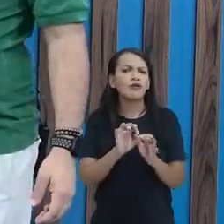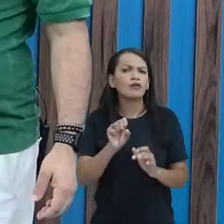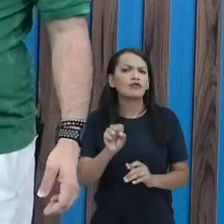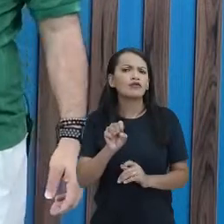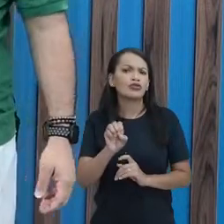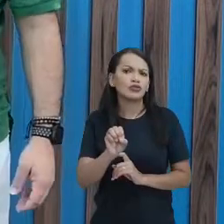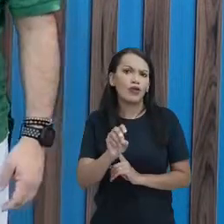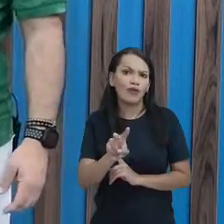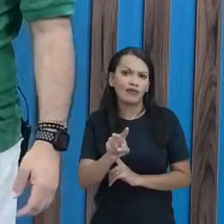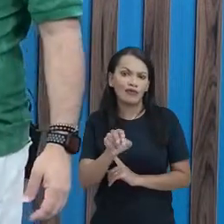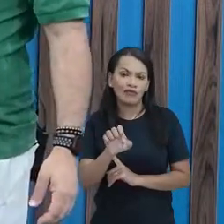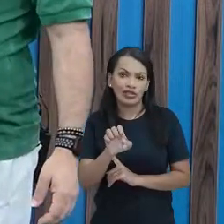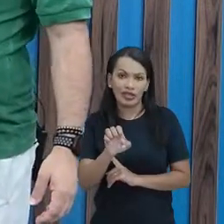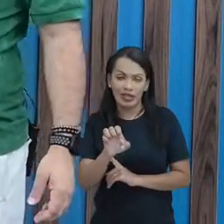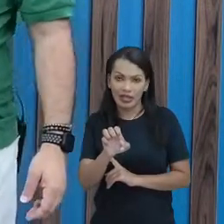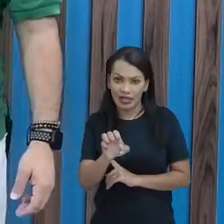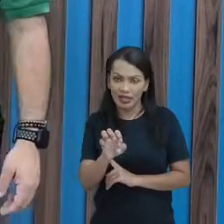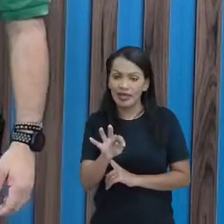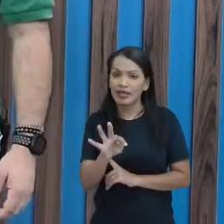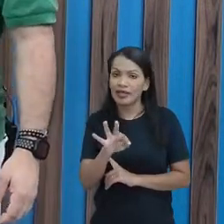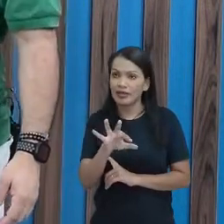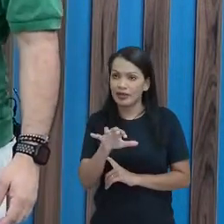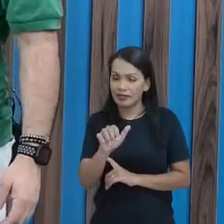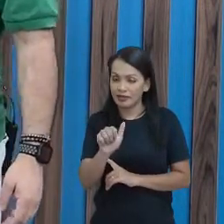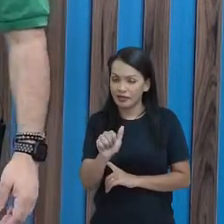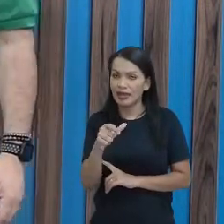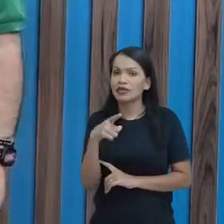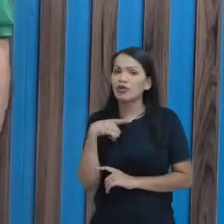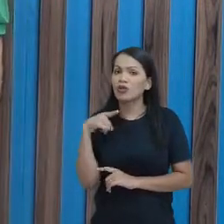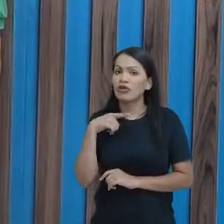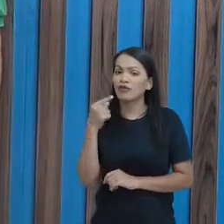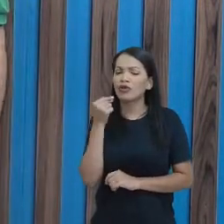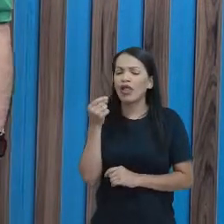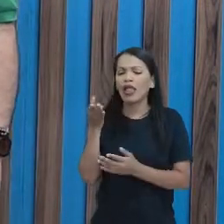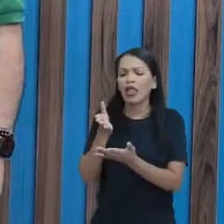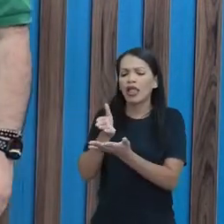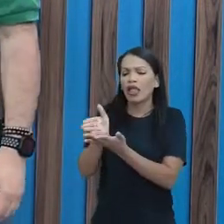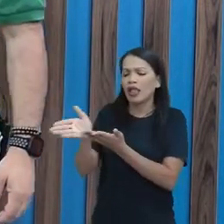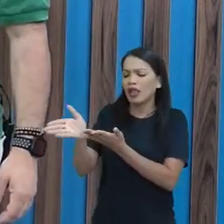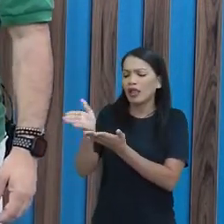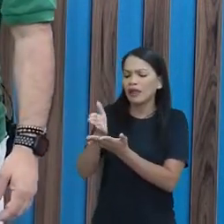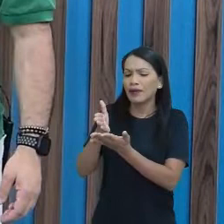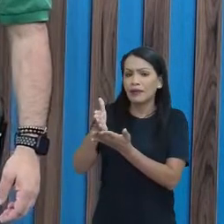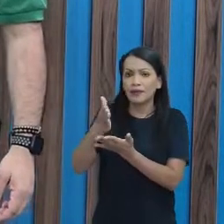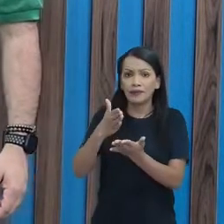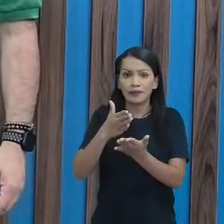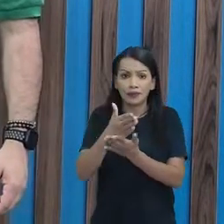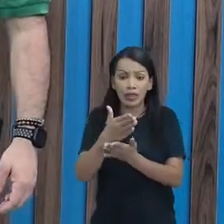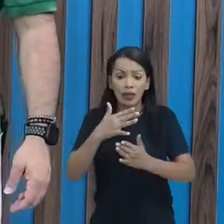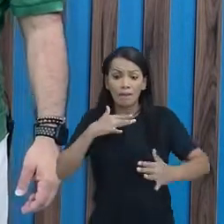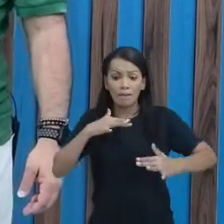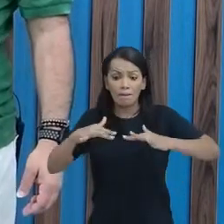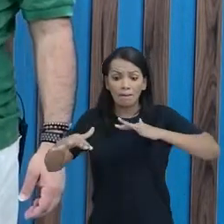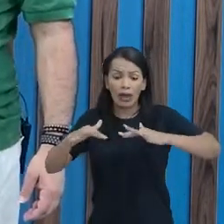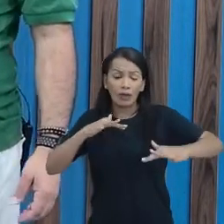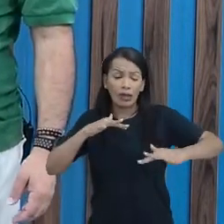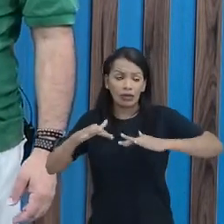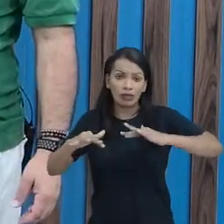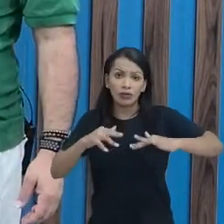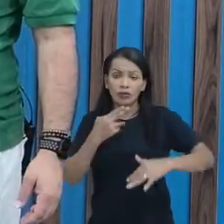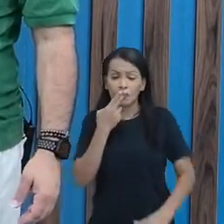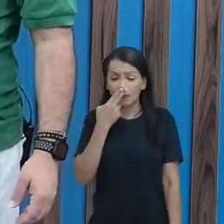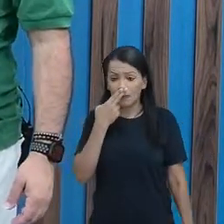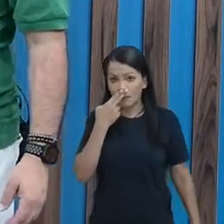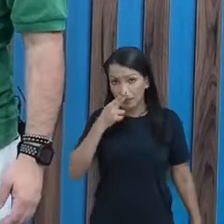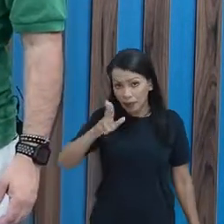o sentido, né, 3 sentidos, né, de mobilização de tropas aqui de Hitler, né. E a ideia era chegar